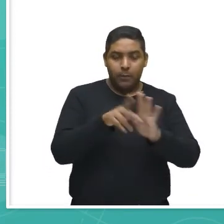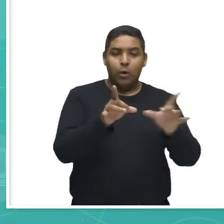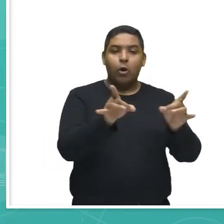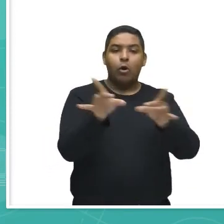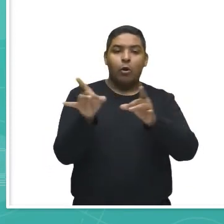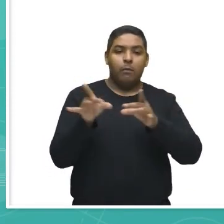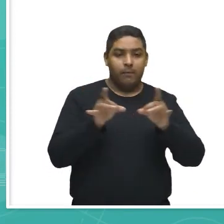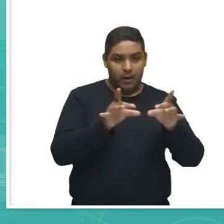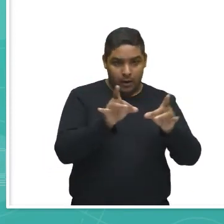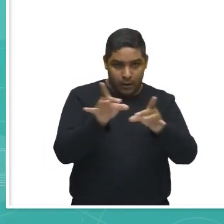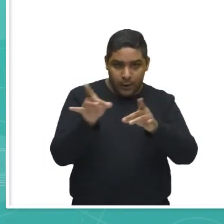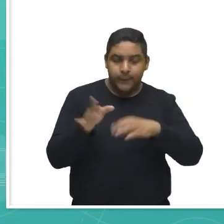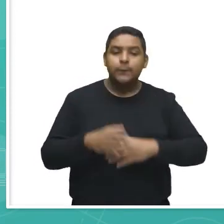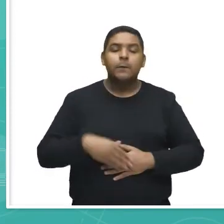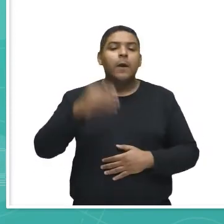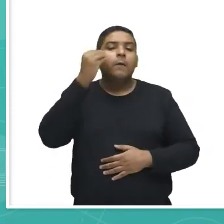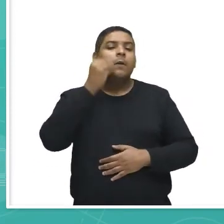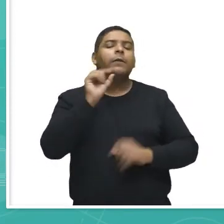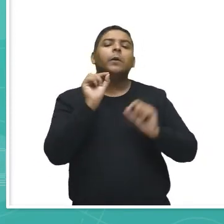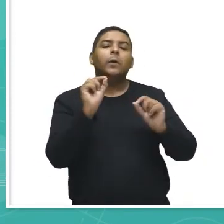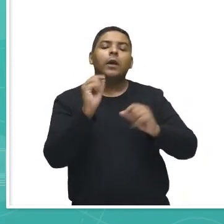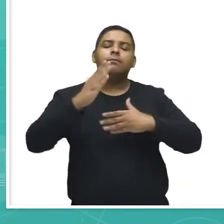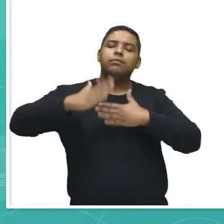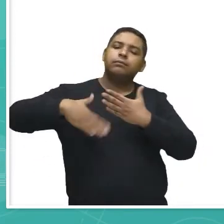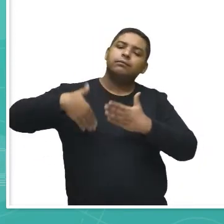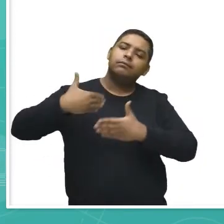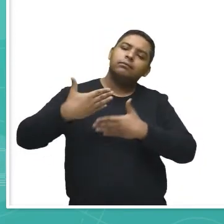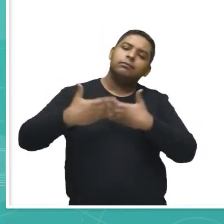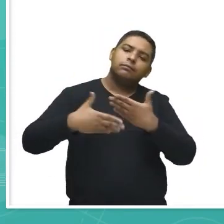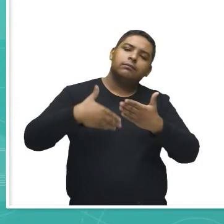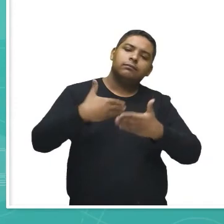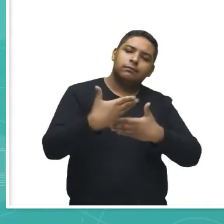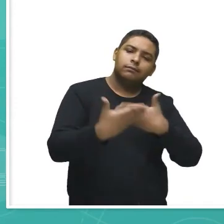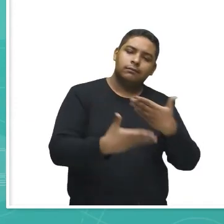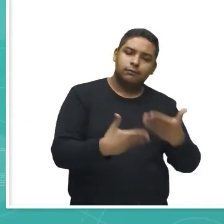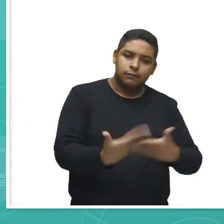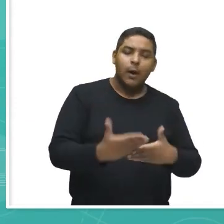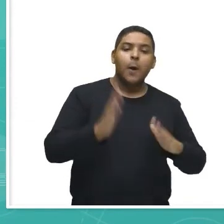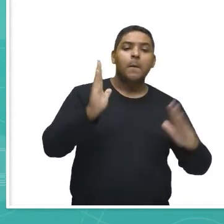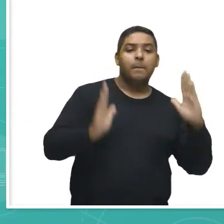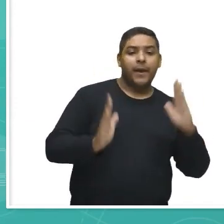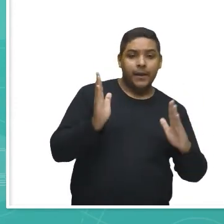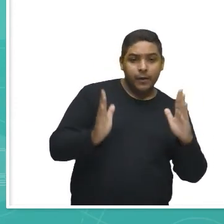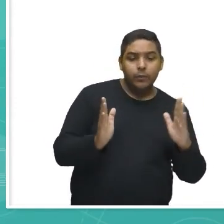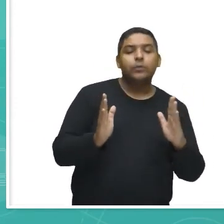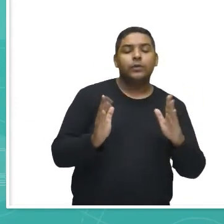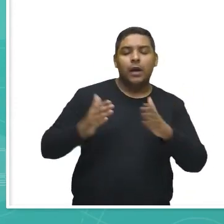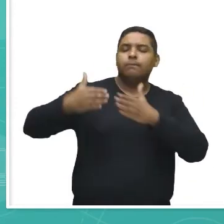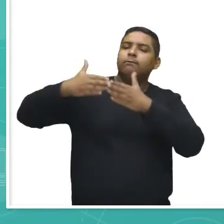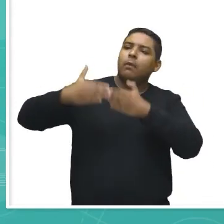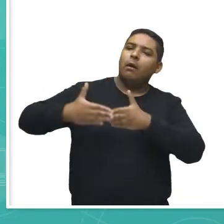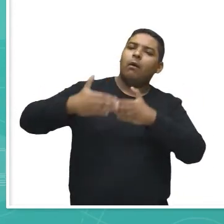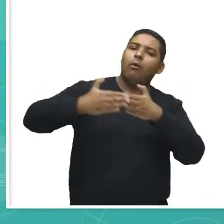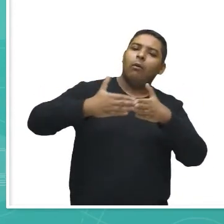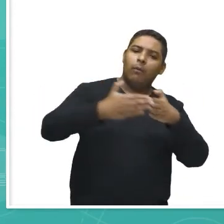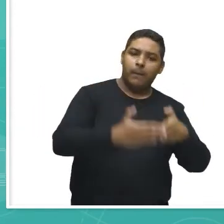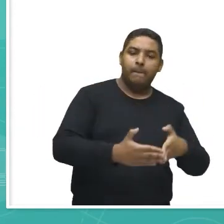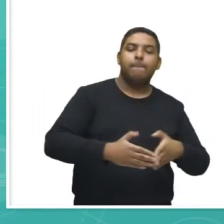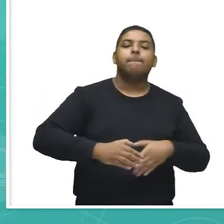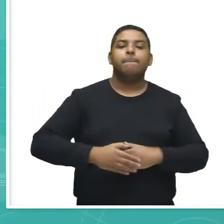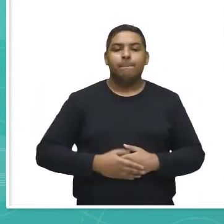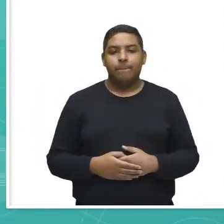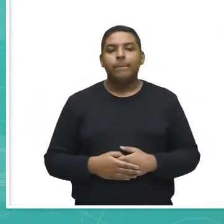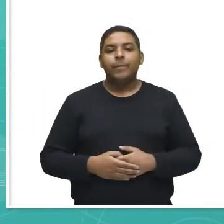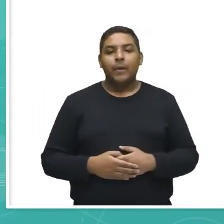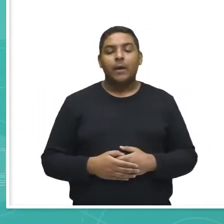seu desenvolvimento, que vem desde lá das épocas das grandes navegações. E essa vai ser a primeira questão da nossa